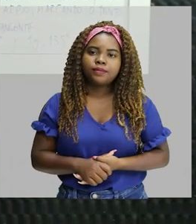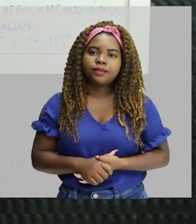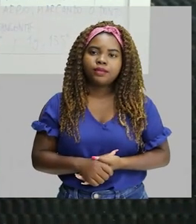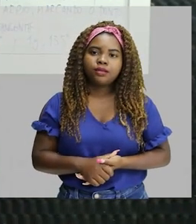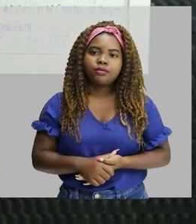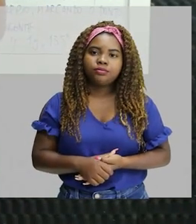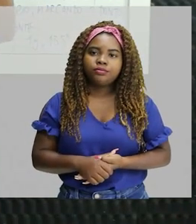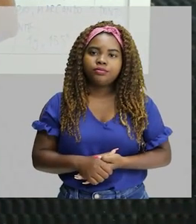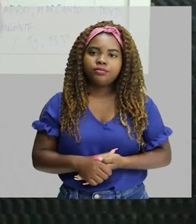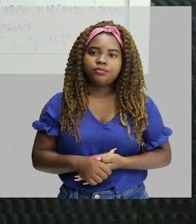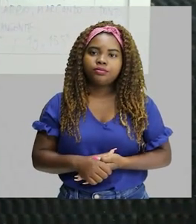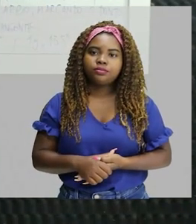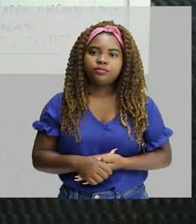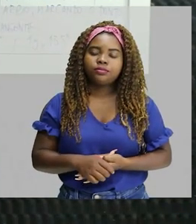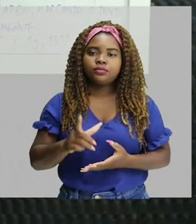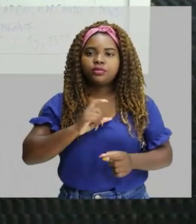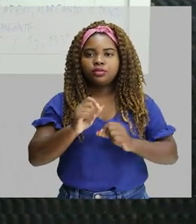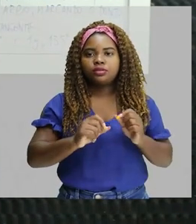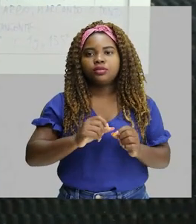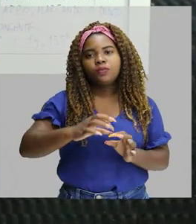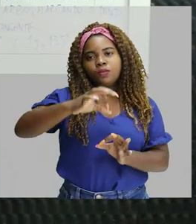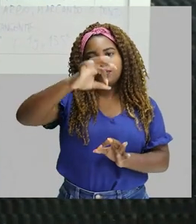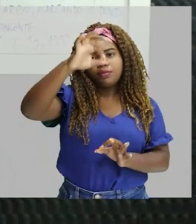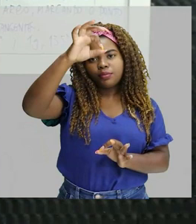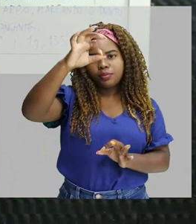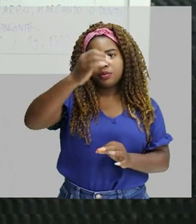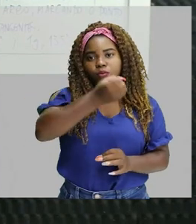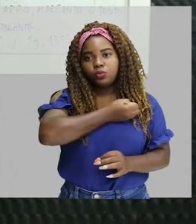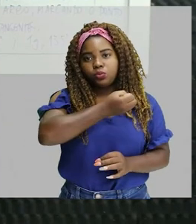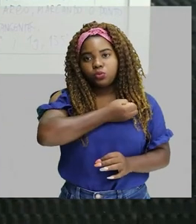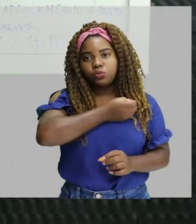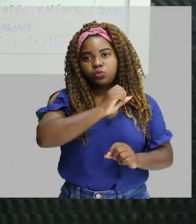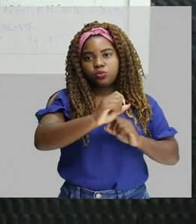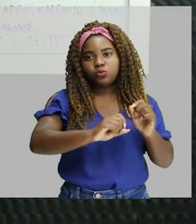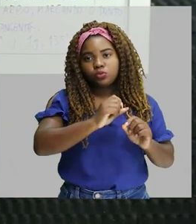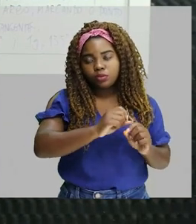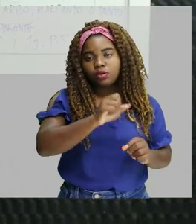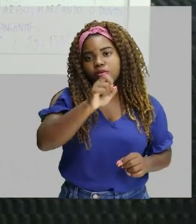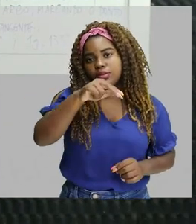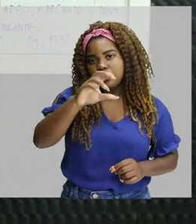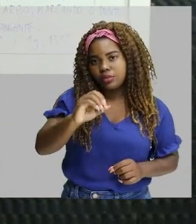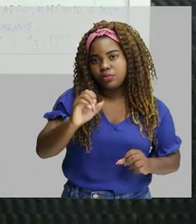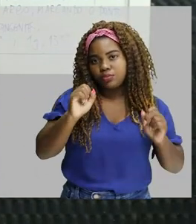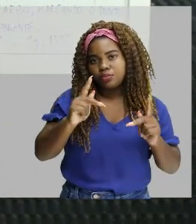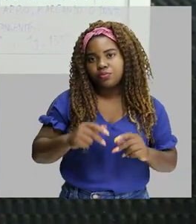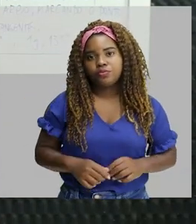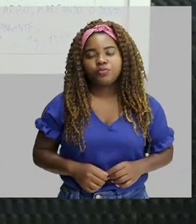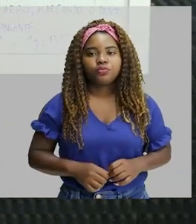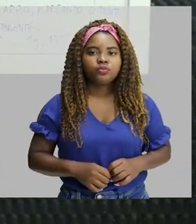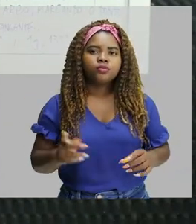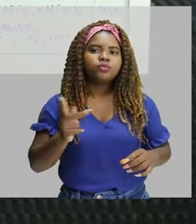senos tá então você pega na extremidade o valor que der aqui ó é o valor do Seno do â certinho